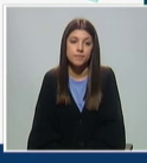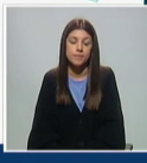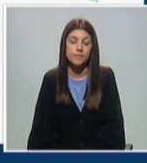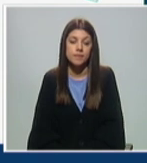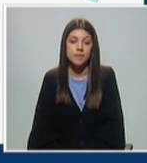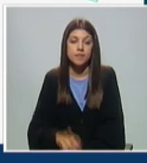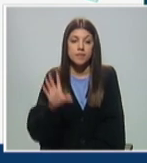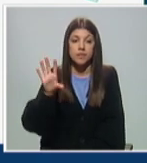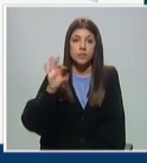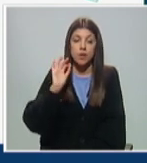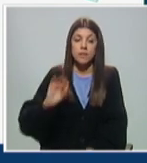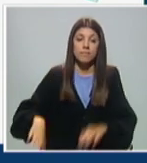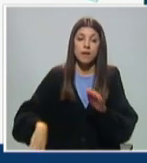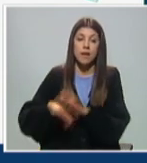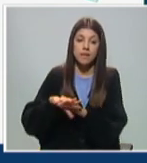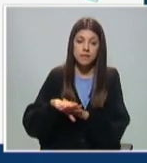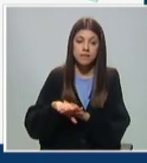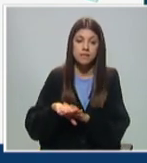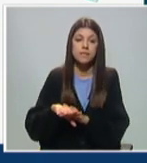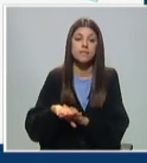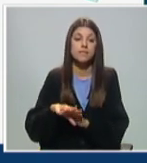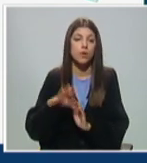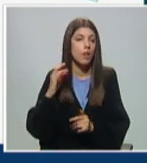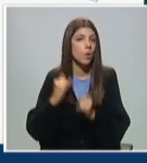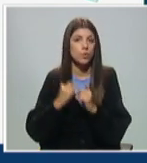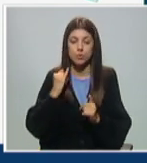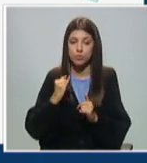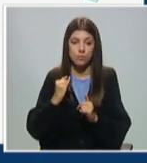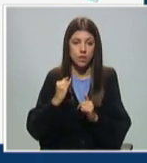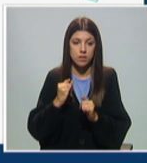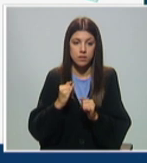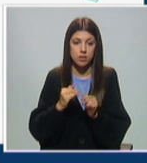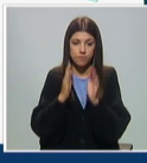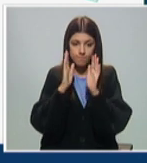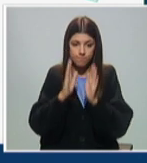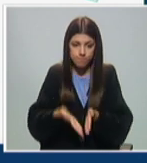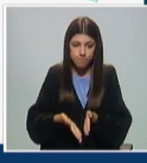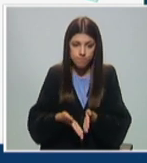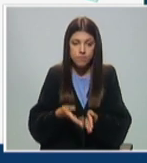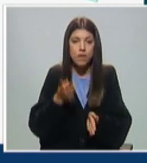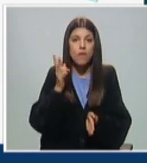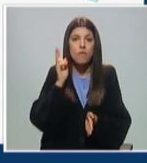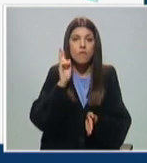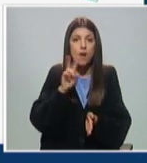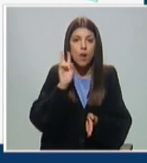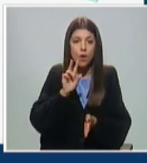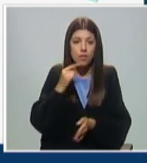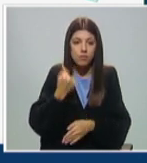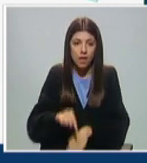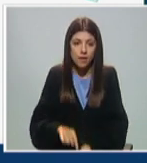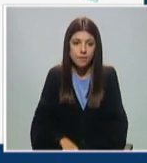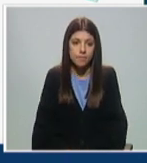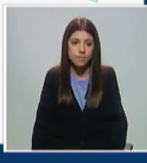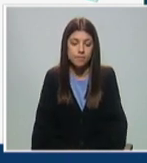Quando escolhemos máximo, ele seleciona-nos automaticamente para o lado que nós temos valores. Neste caso, selecionou para